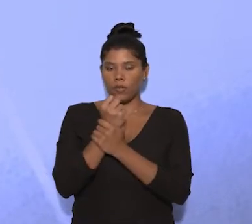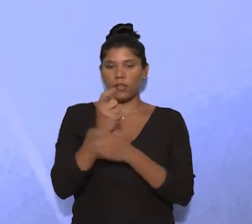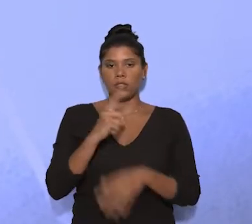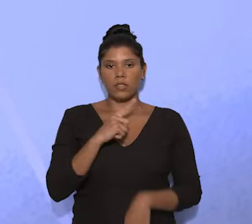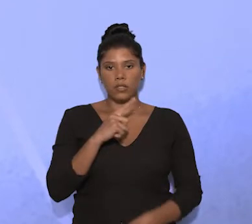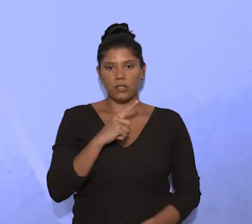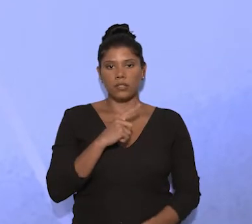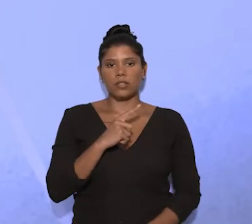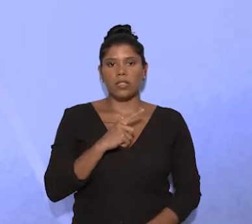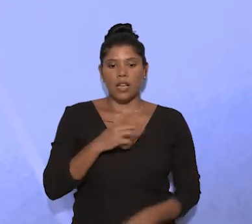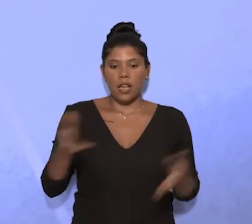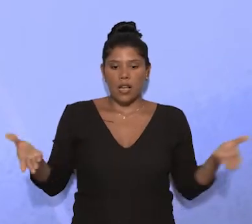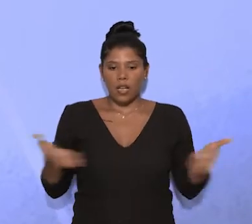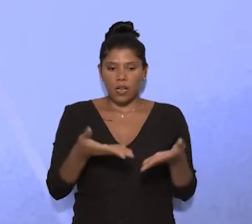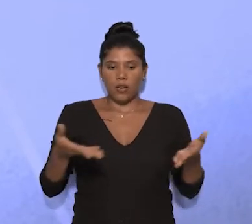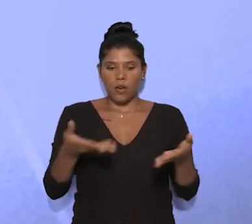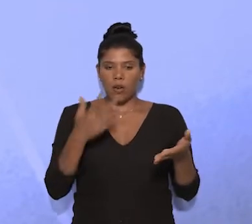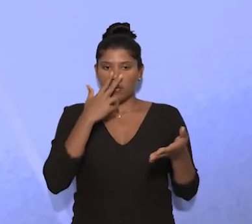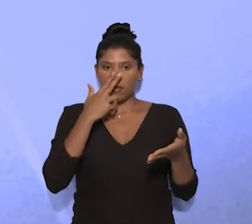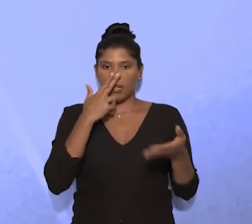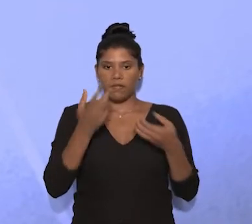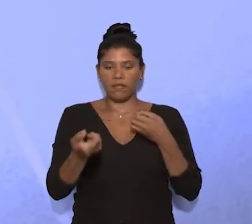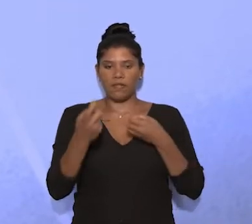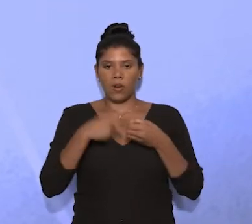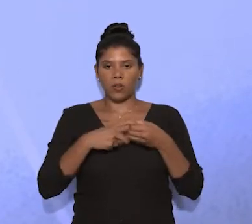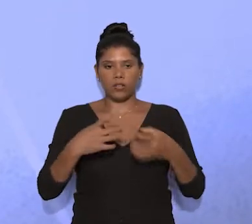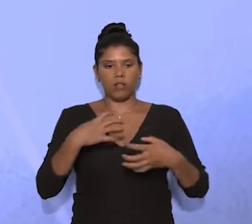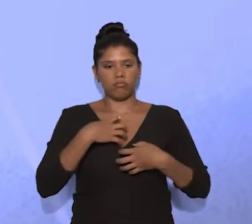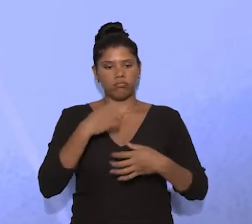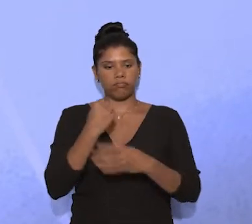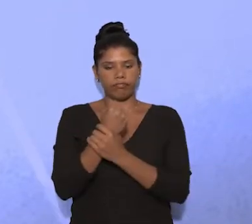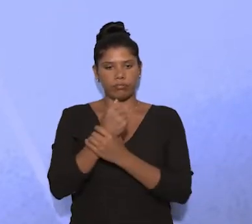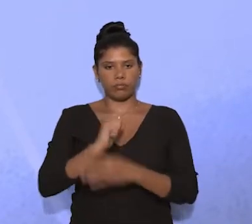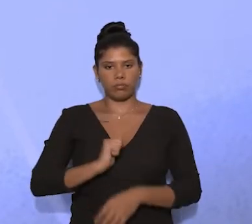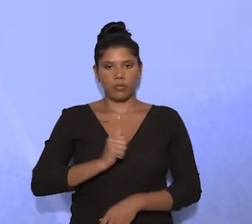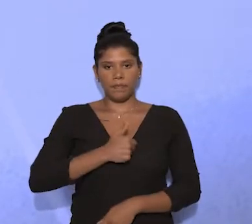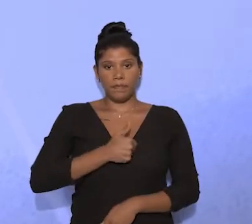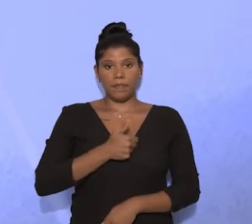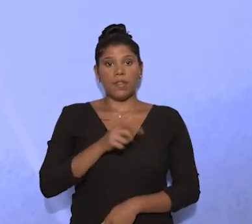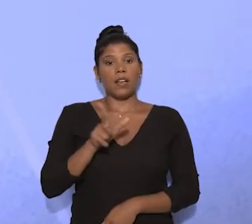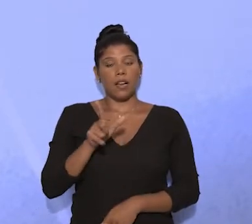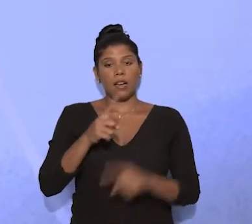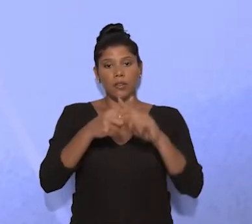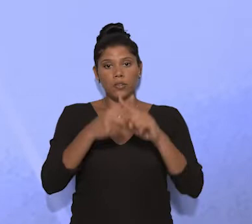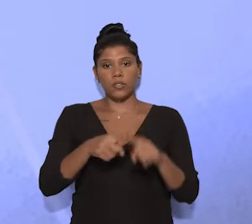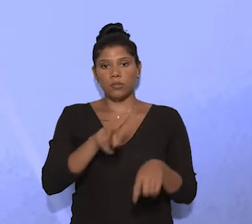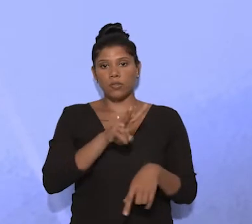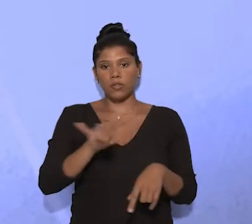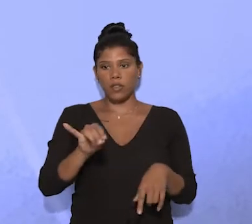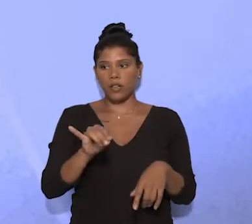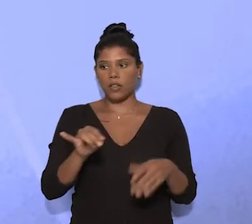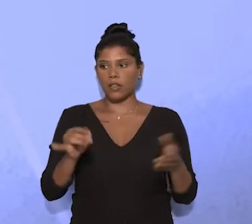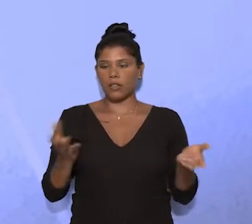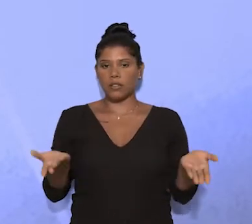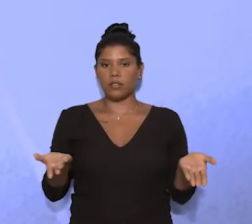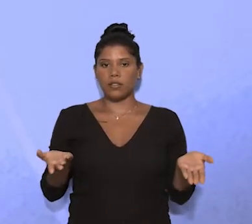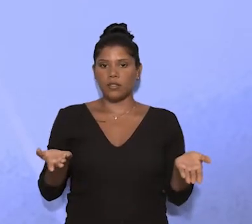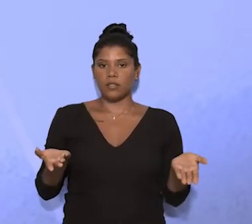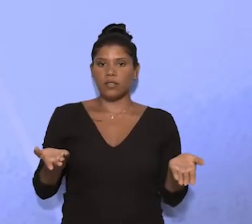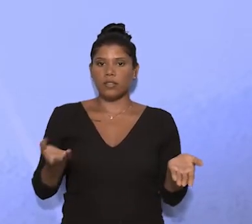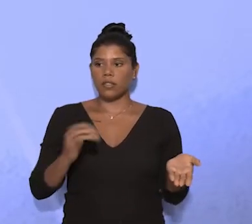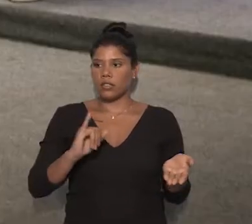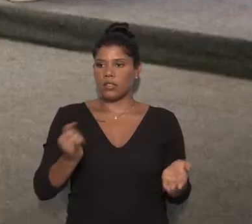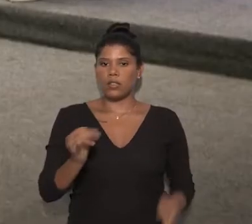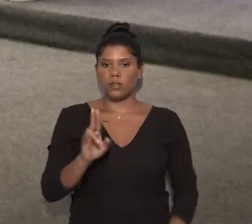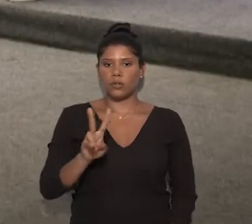faltando passa a ser um aliado. E aí o time vai encerrar sua participação, a última rodada. Contra Juventude lá. Juventude